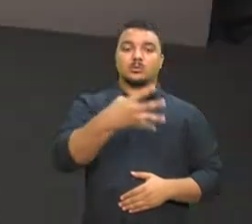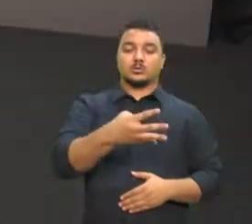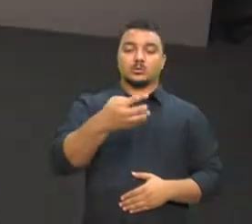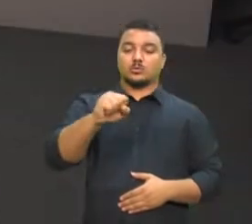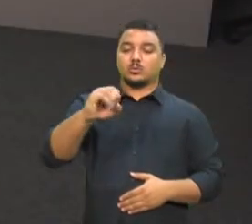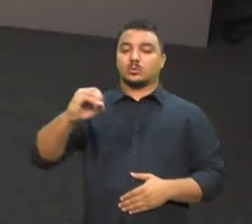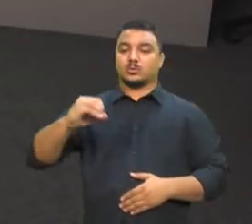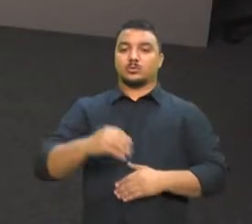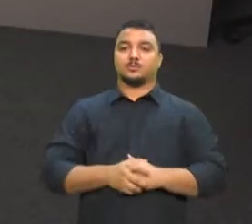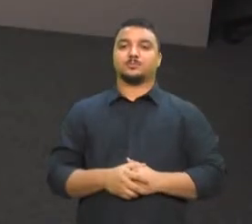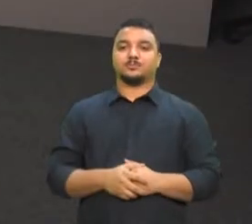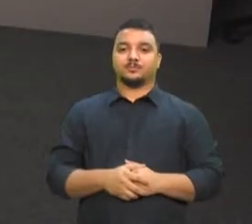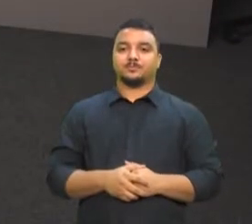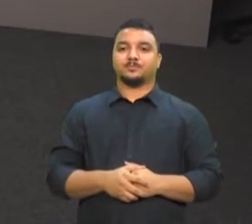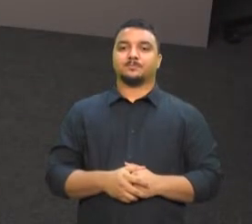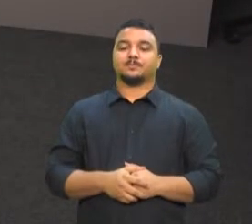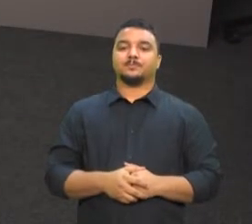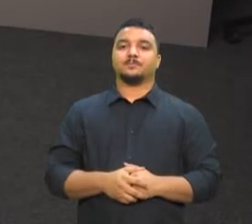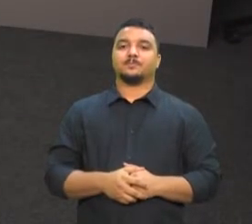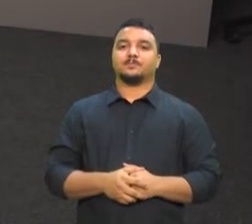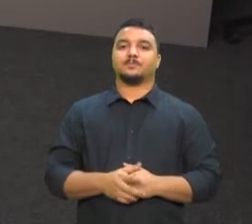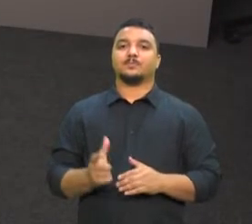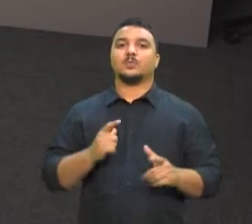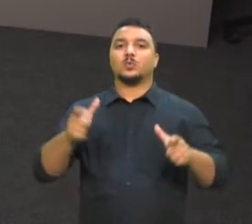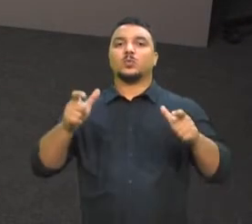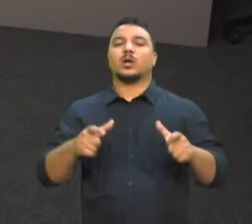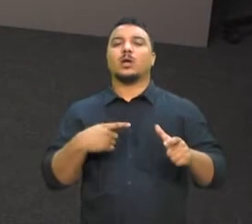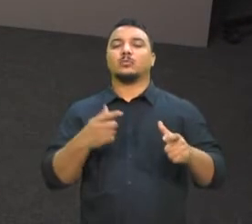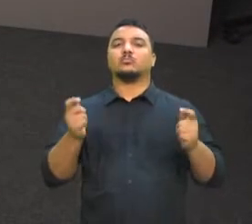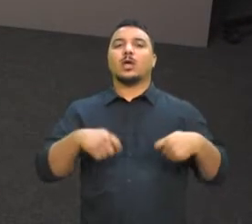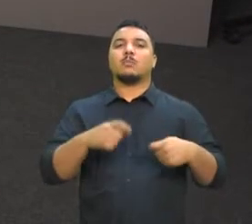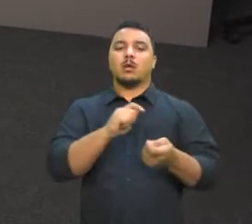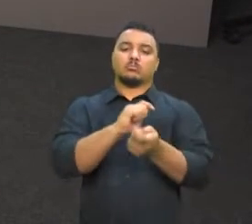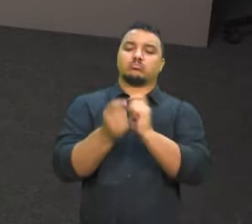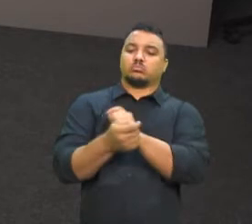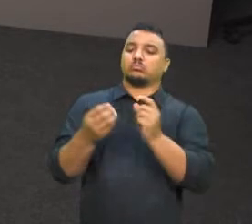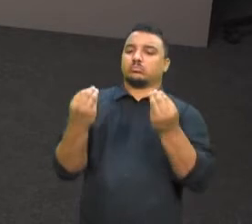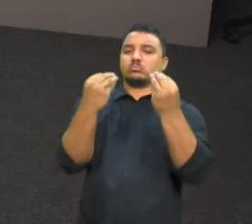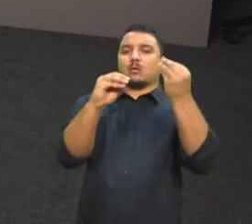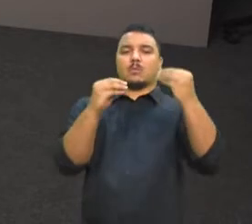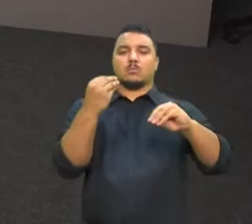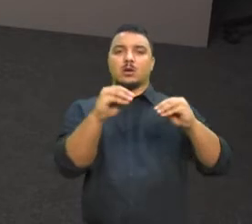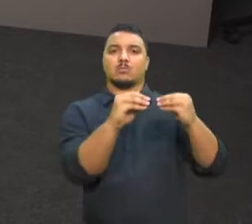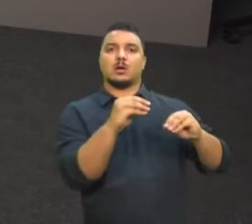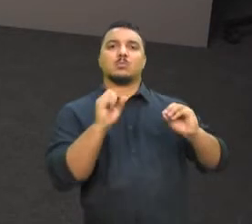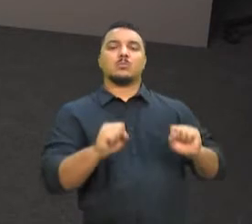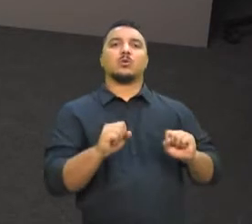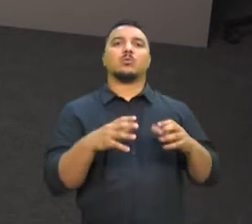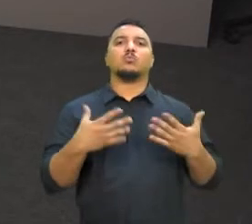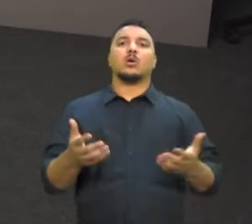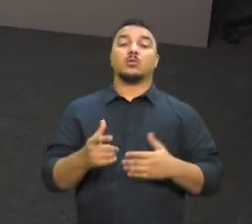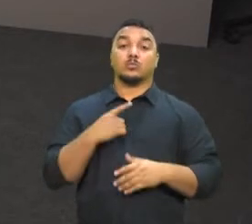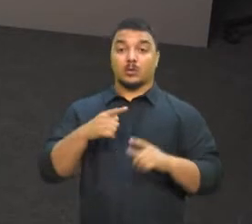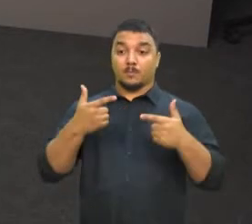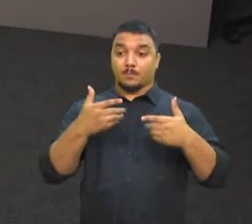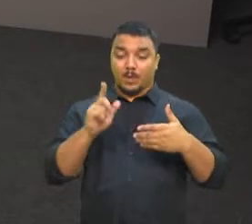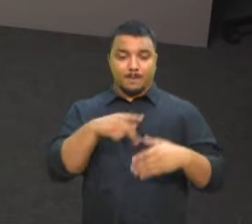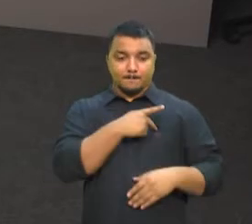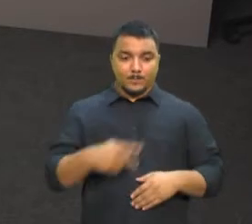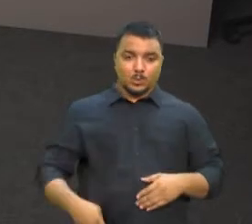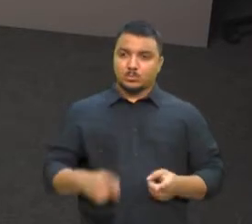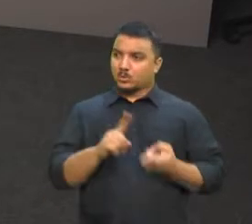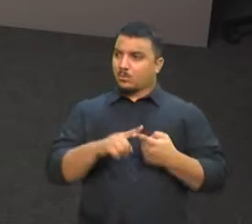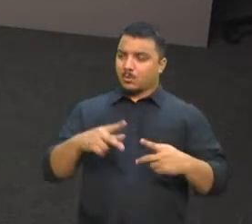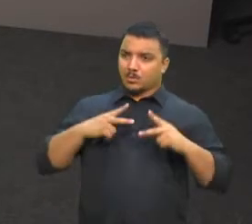17.480. Ô, secretário, quais são os espaços, então, que devem se adequar, né, a essa determinação? A lei fala de espaços públicos e privados também,